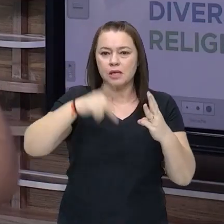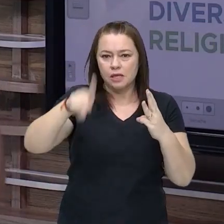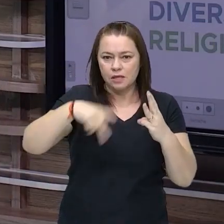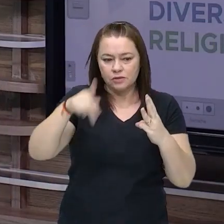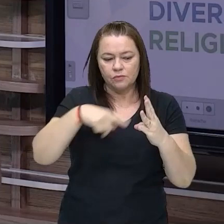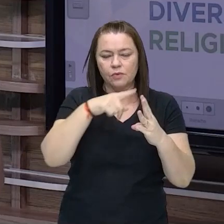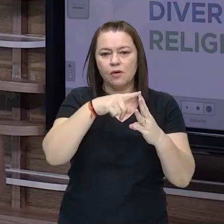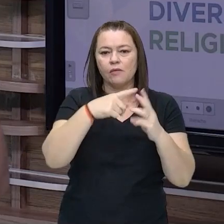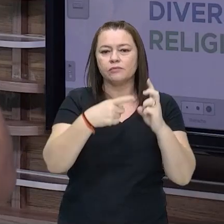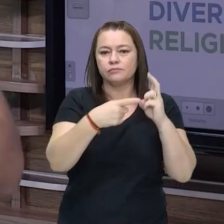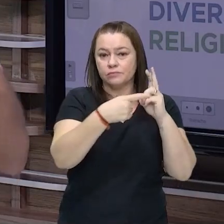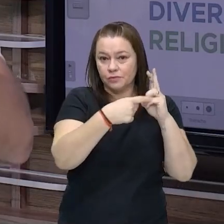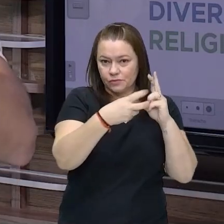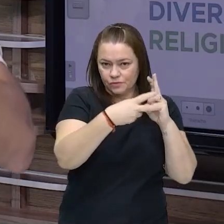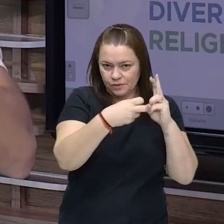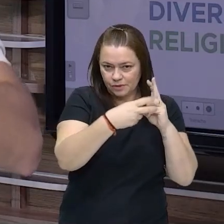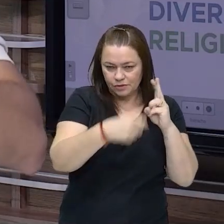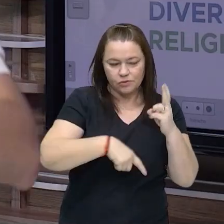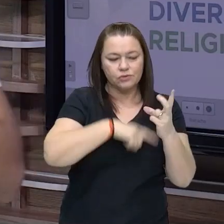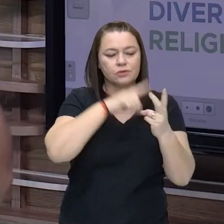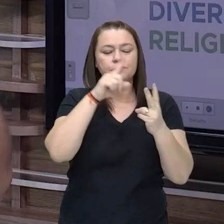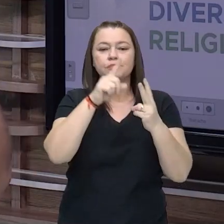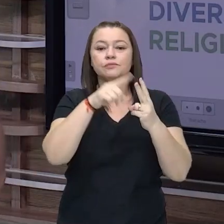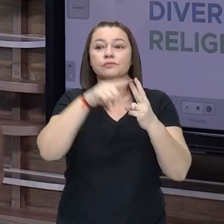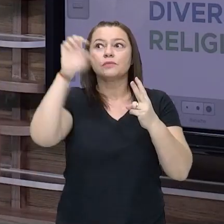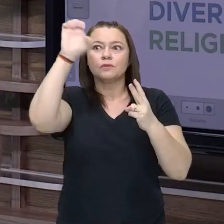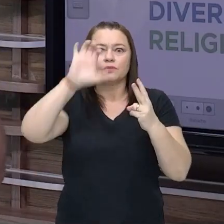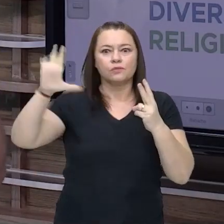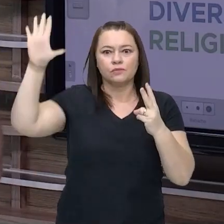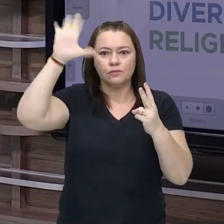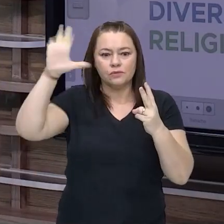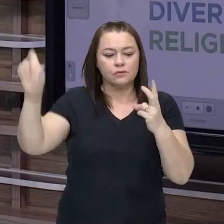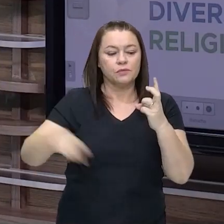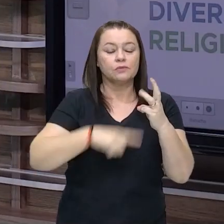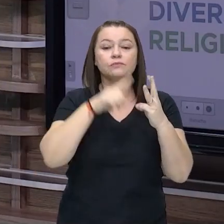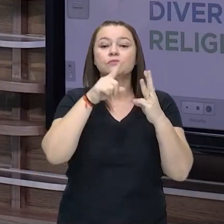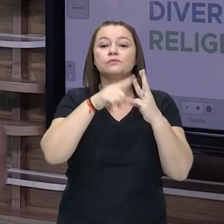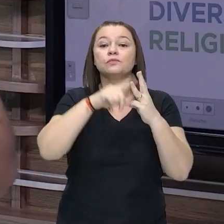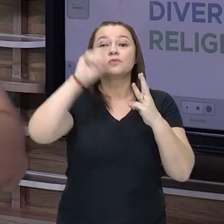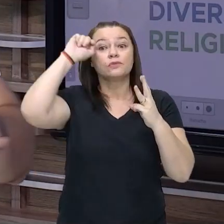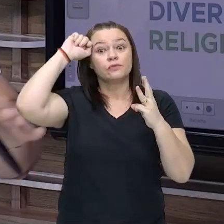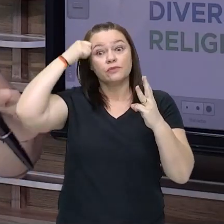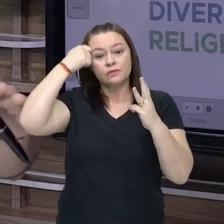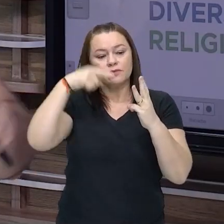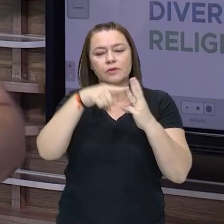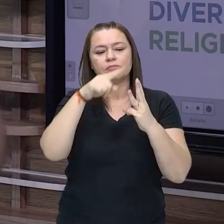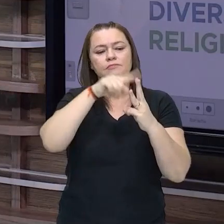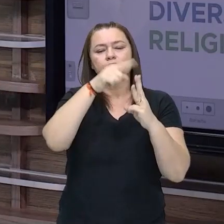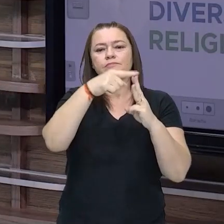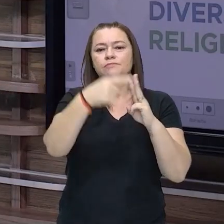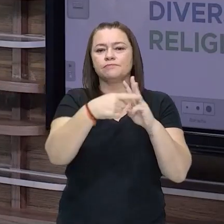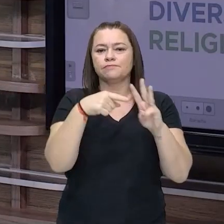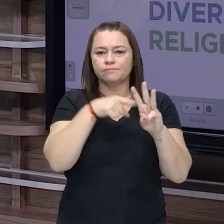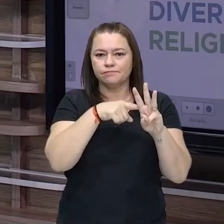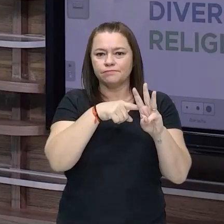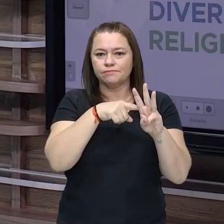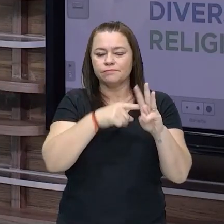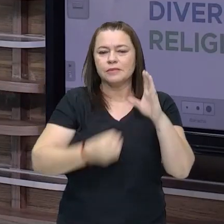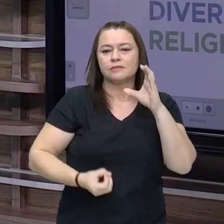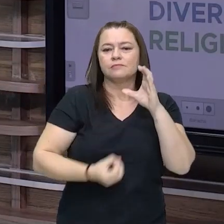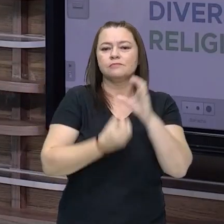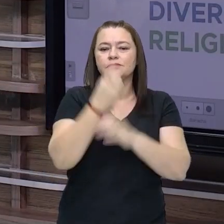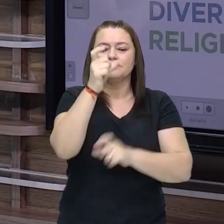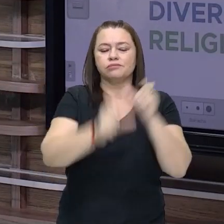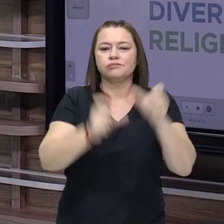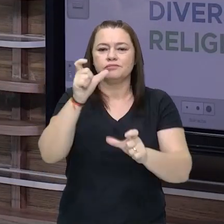já habitavam a nossa região, depois chegam os europeus e, por fim, os africanos. São os 3 povos que movimentam tudo